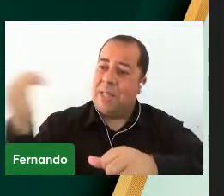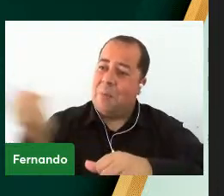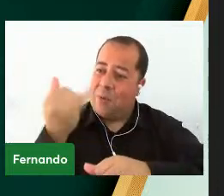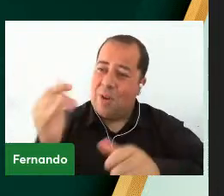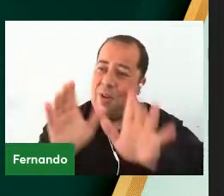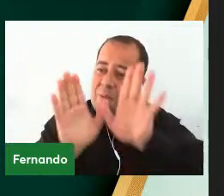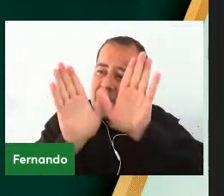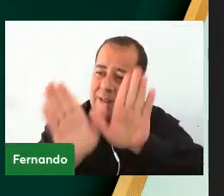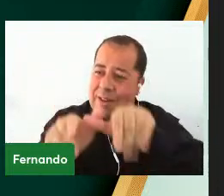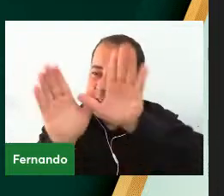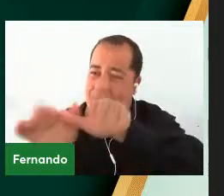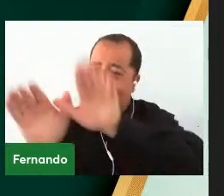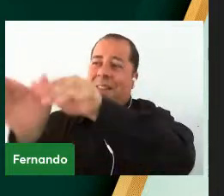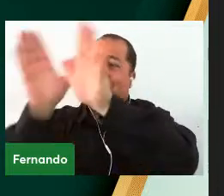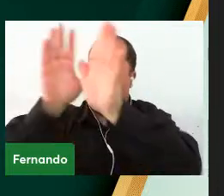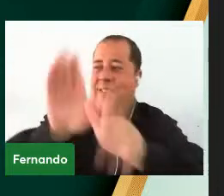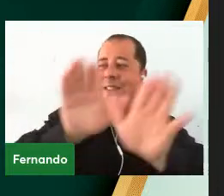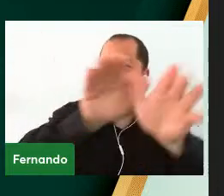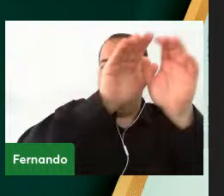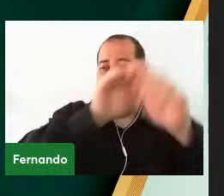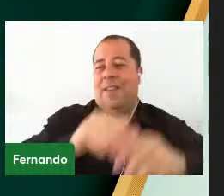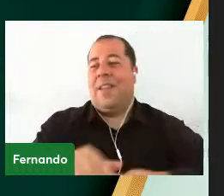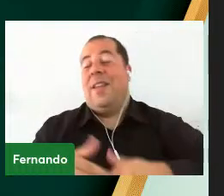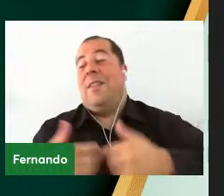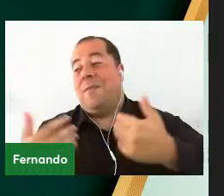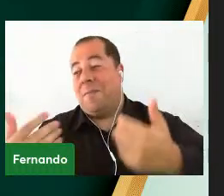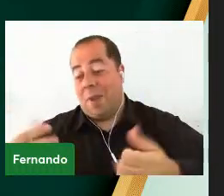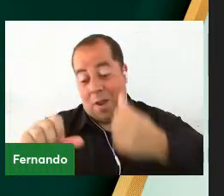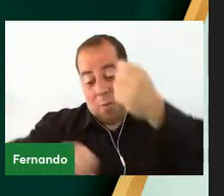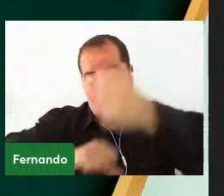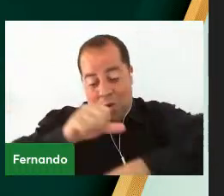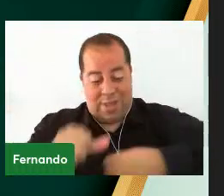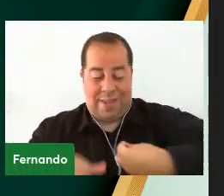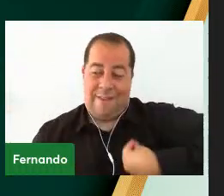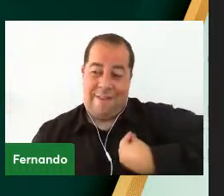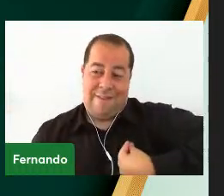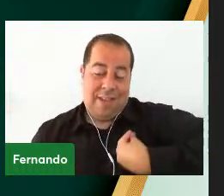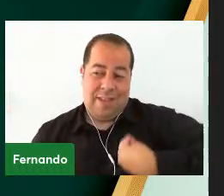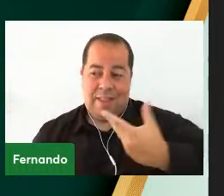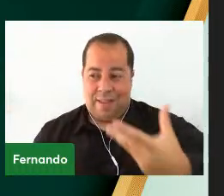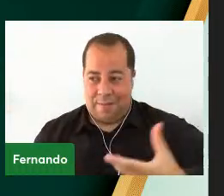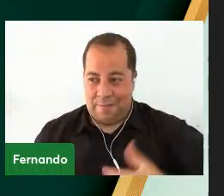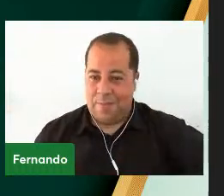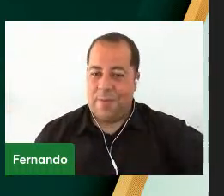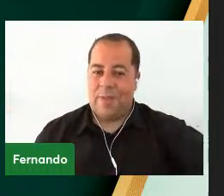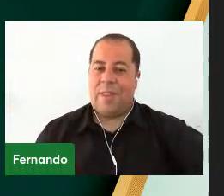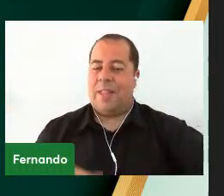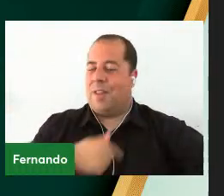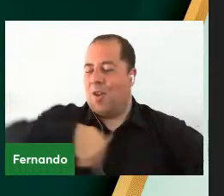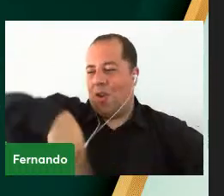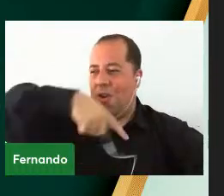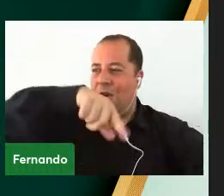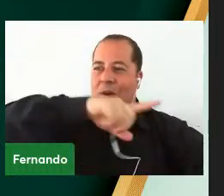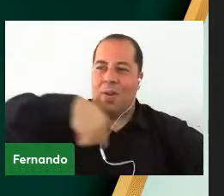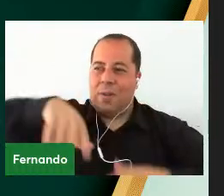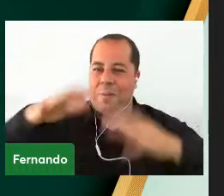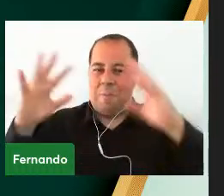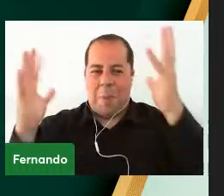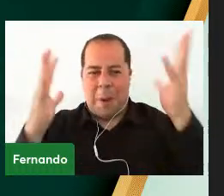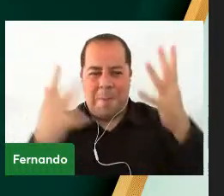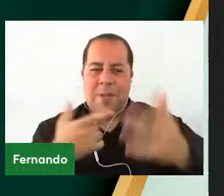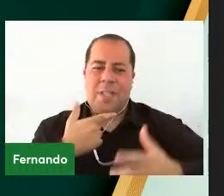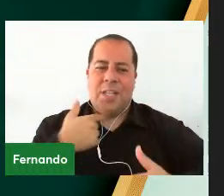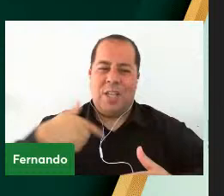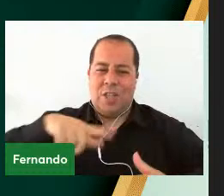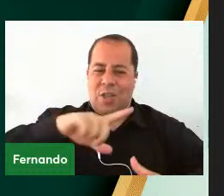vida, aproveitem verdadeiramente este novo ciclo que inicia. Estamos todos de parabéns, desejamos a vocês